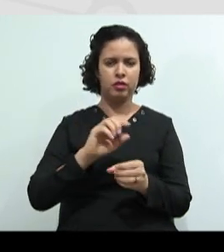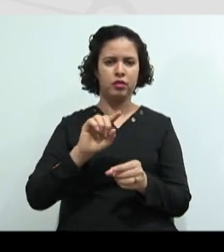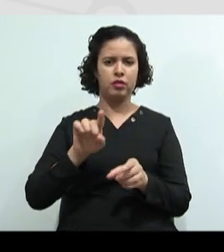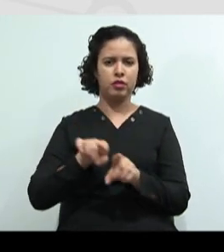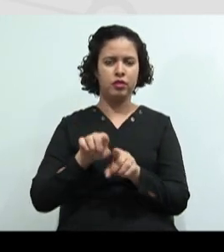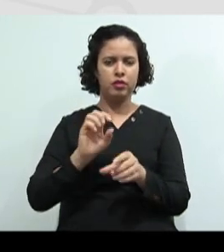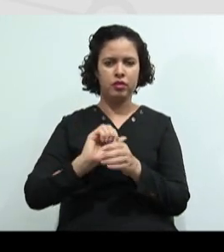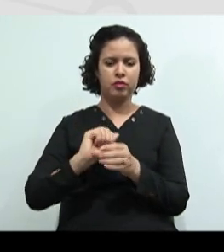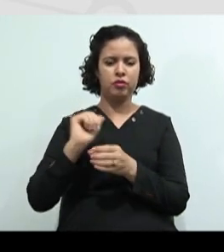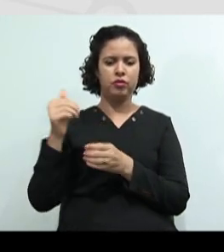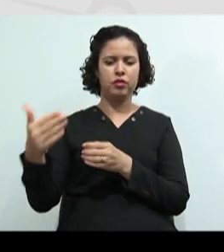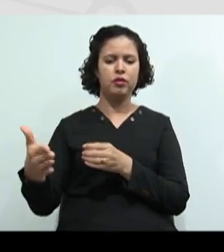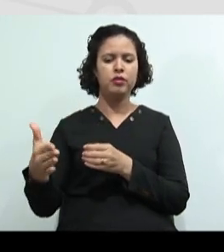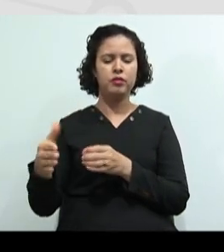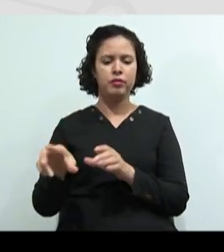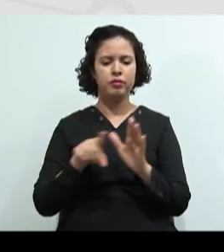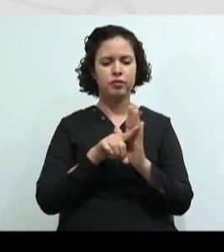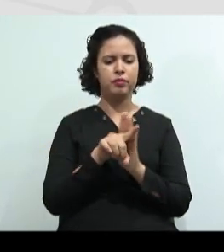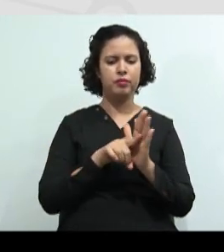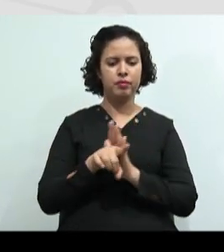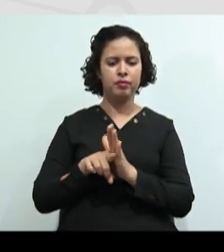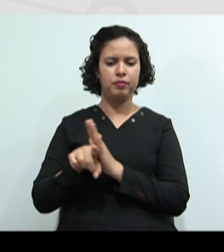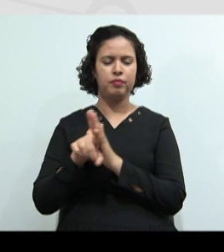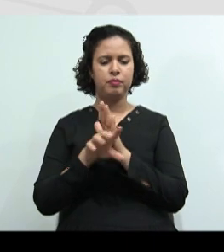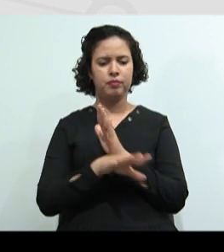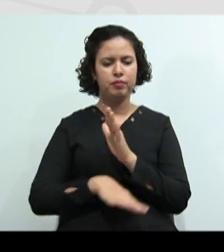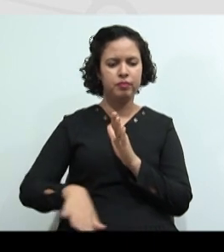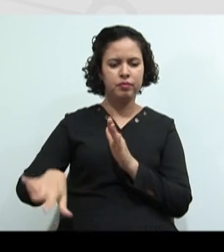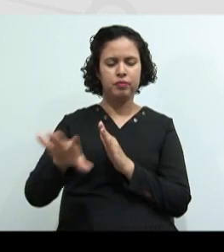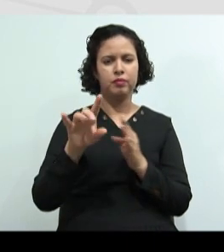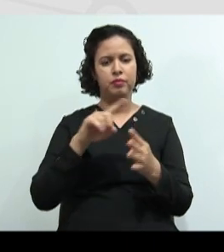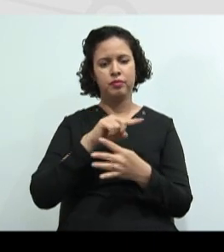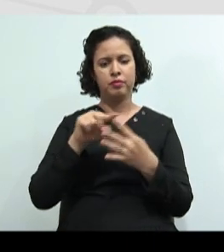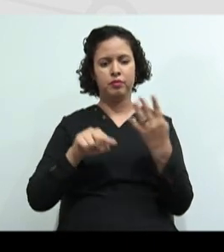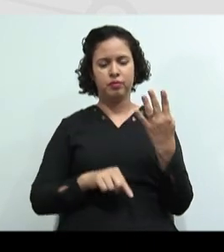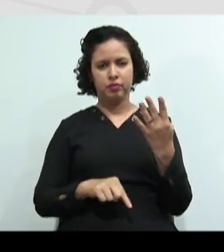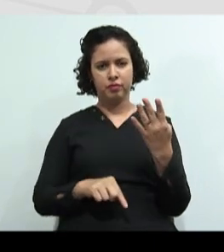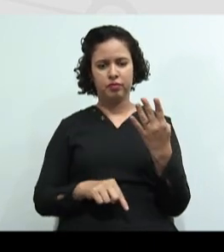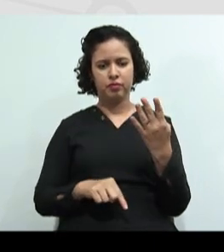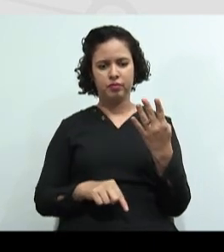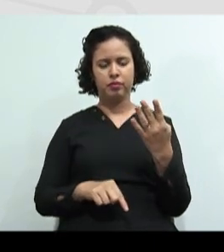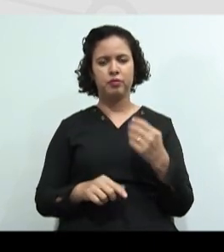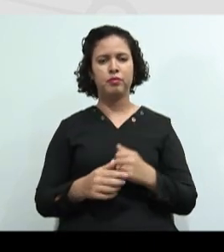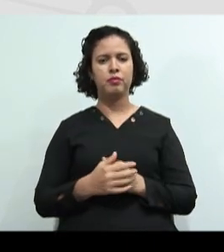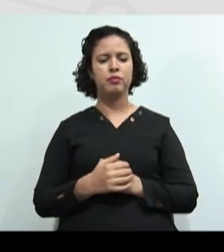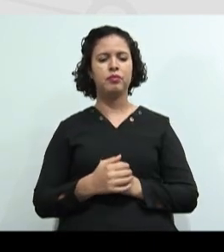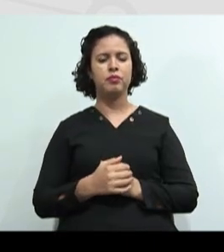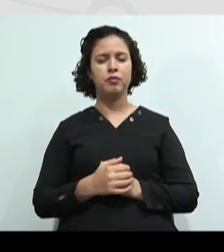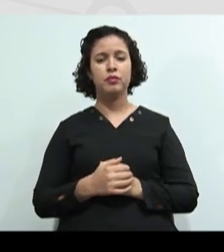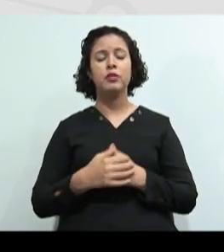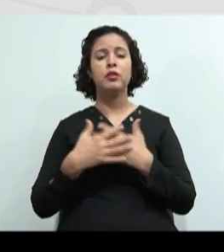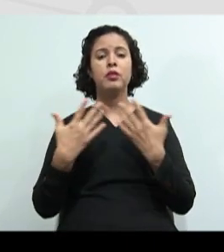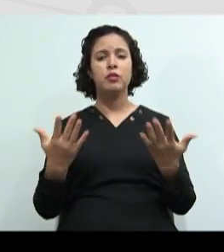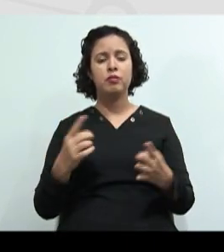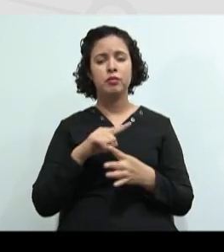externo, analisando a situação gerencial em 4 perspectivas. Tá? Que perspectivas são essas? Nós vamos já